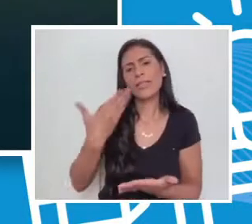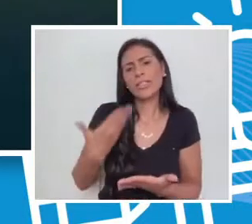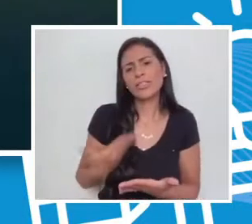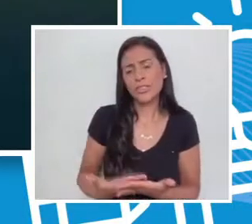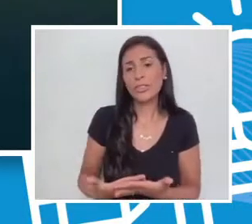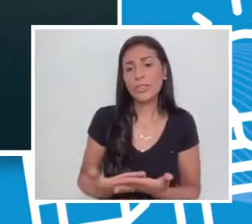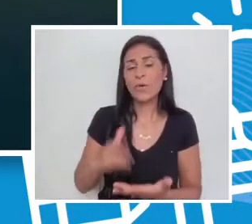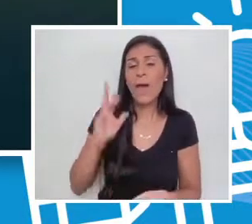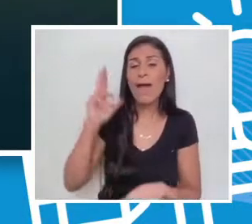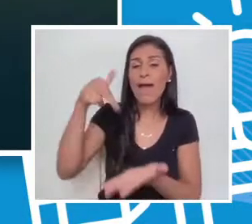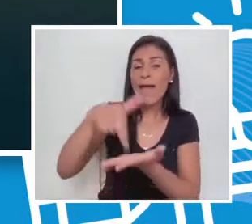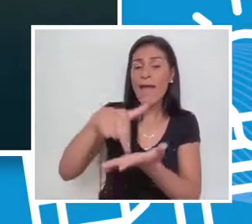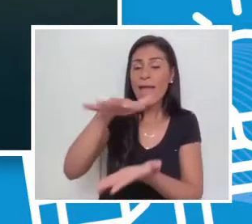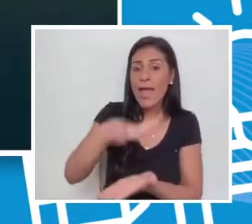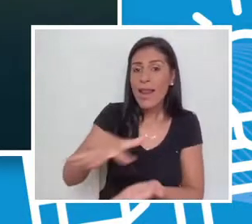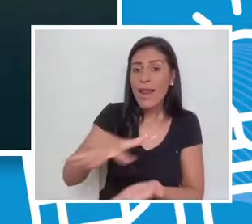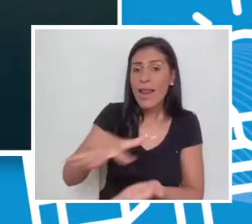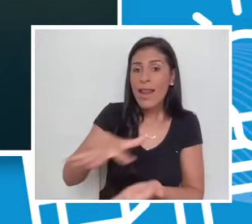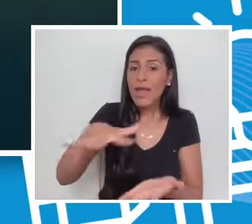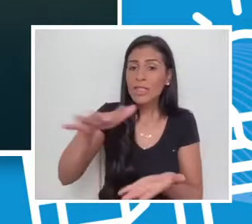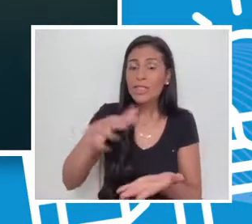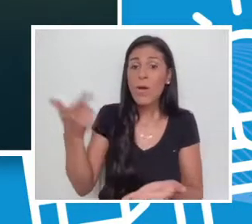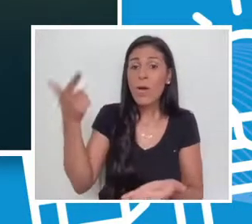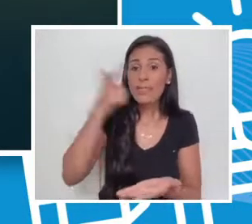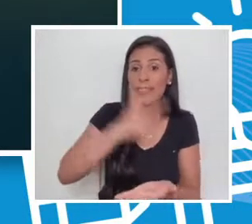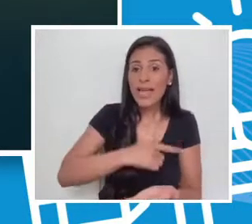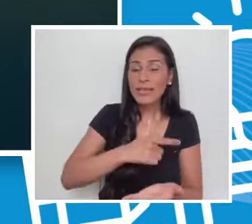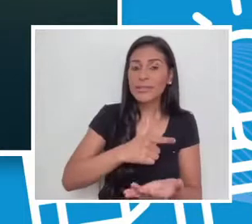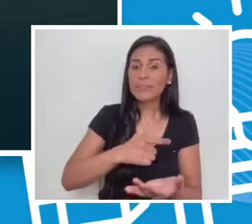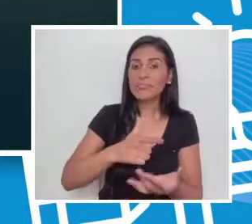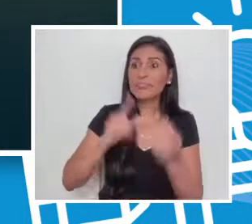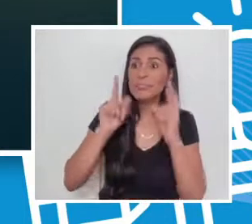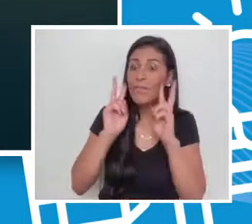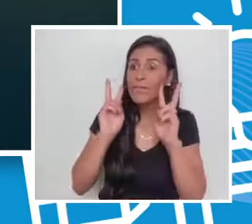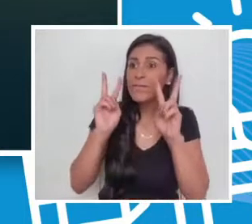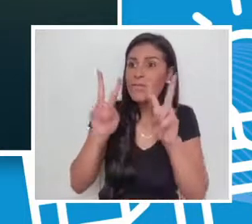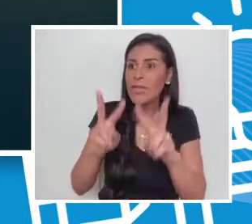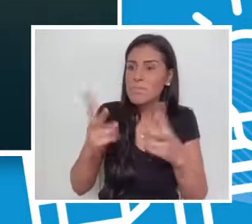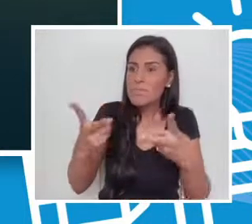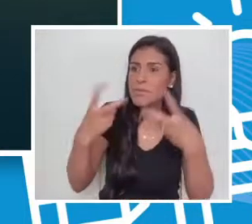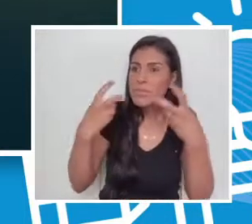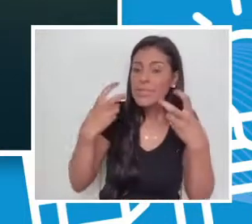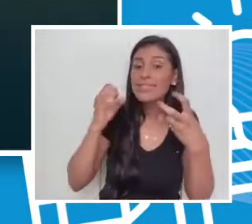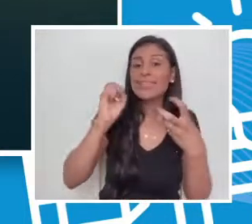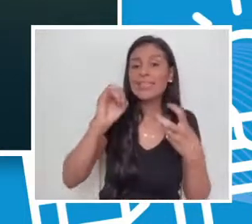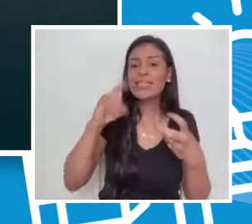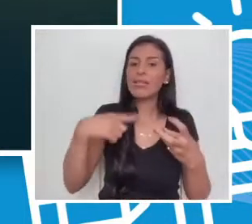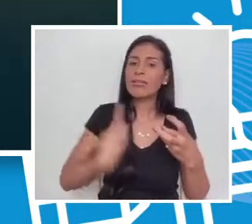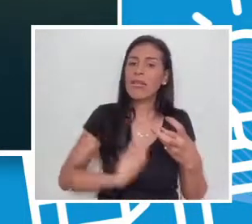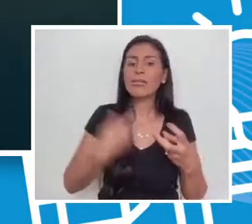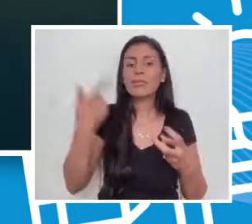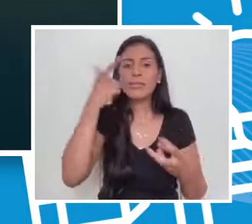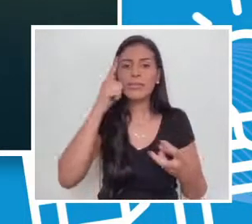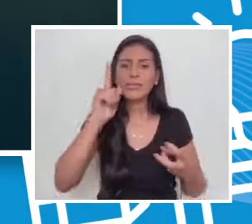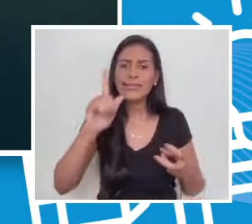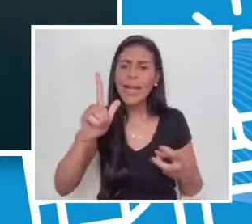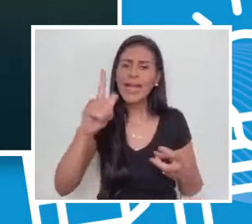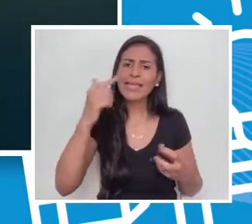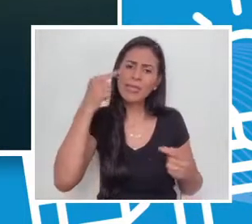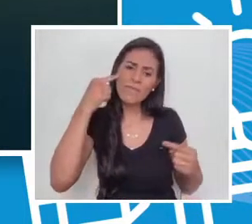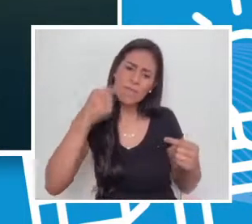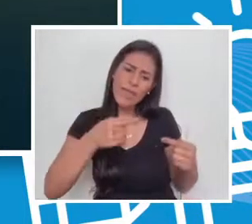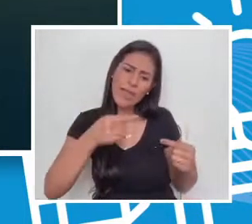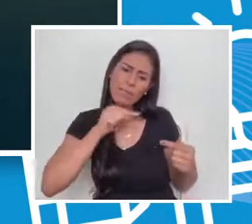sua complexidade quando a gente transita entre os níveis para cima e para baixo, procurando